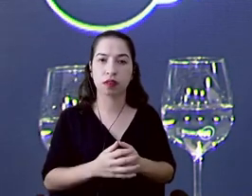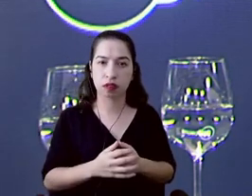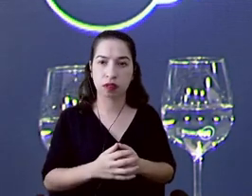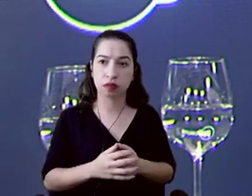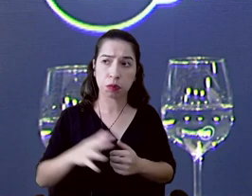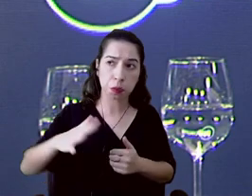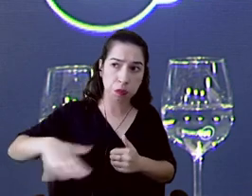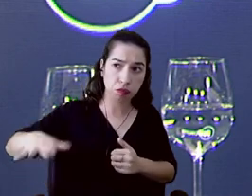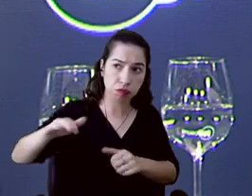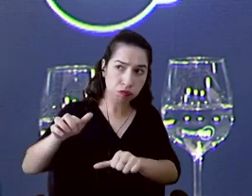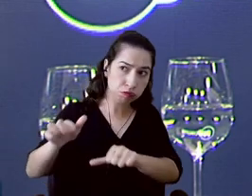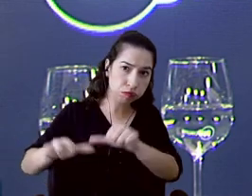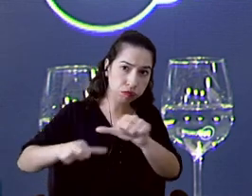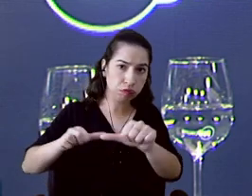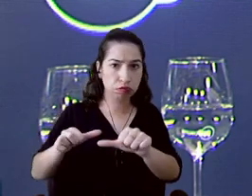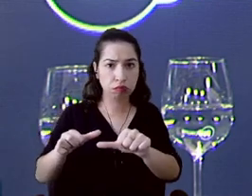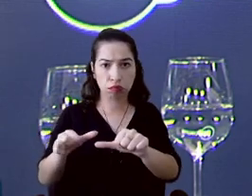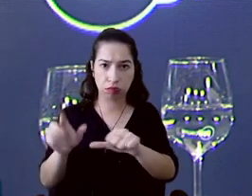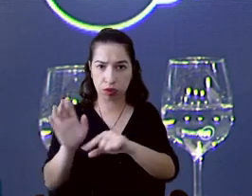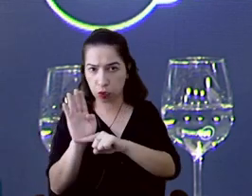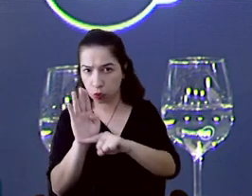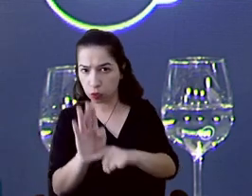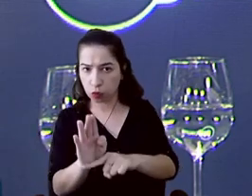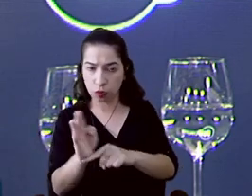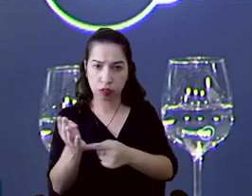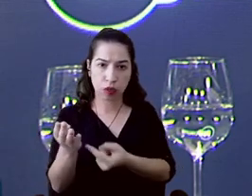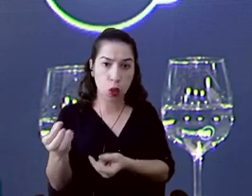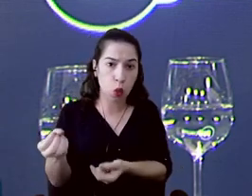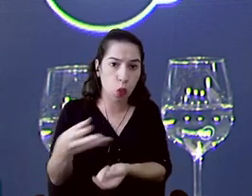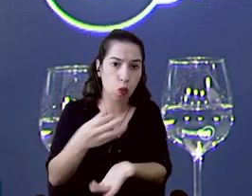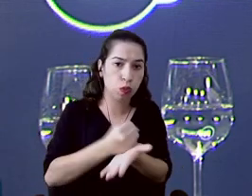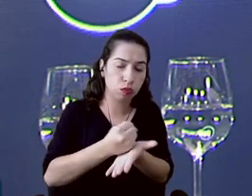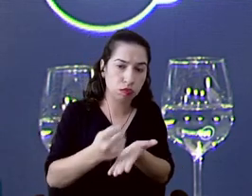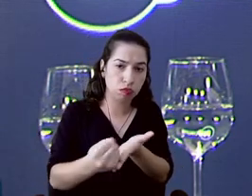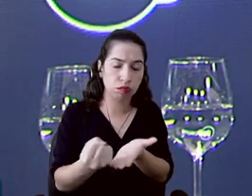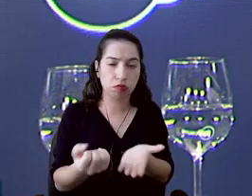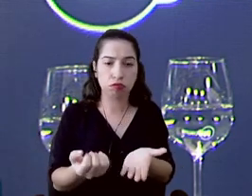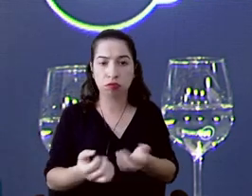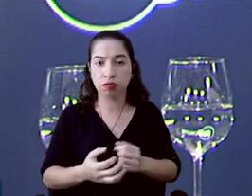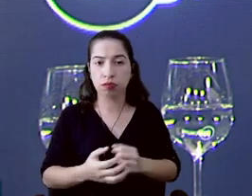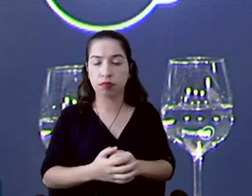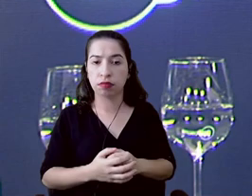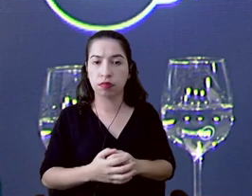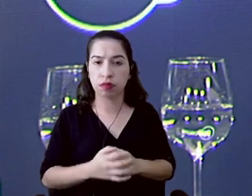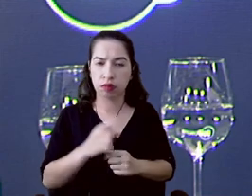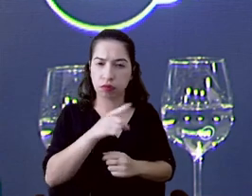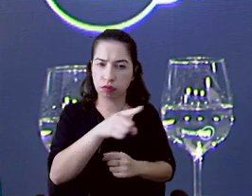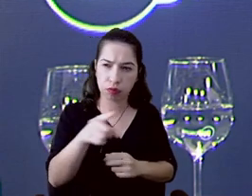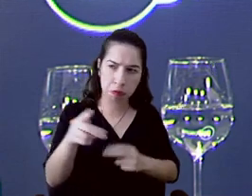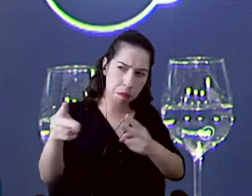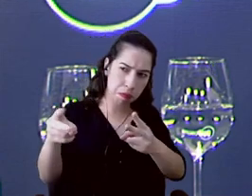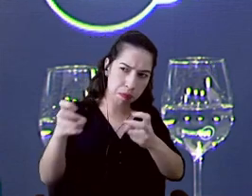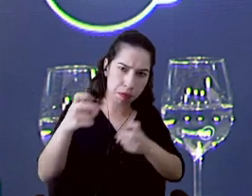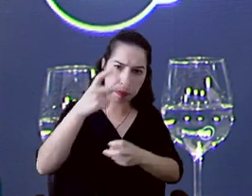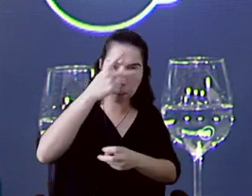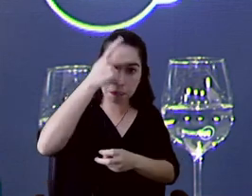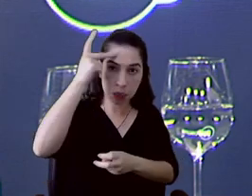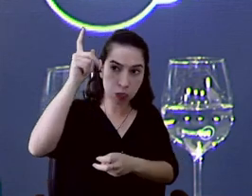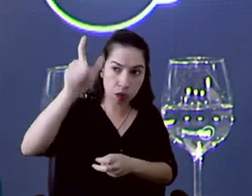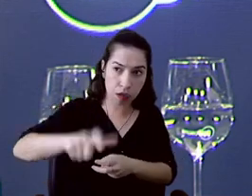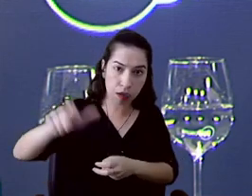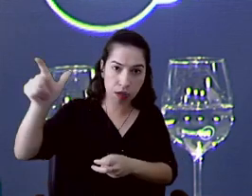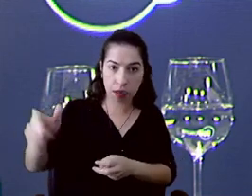ela tem ajudado por exemplo em novas contratações vocês têm percebido aí pessoas que vocês gostariam de contratar